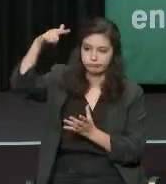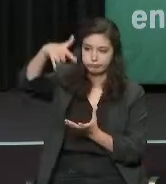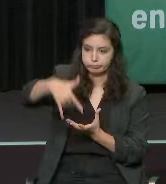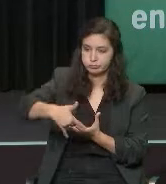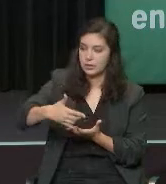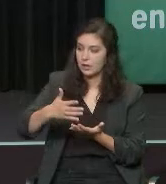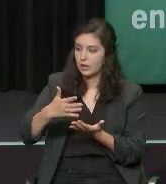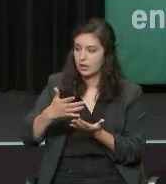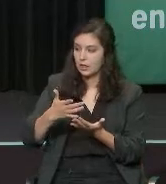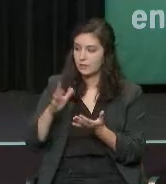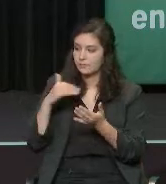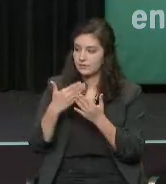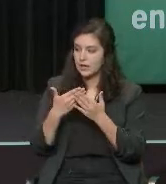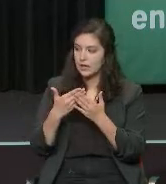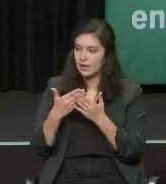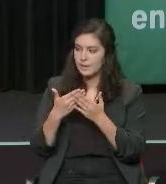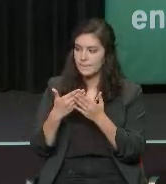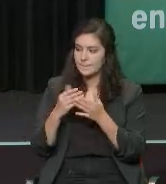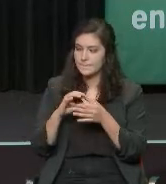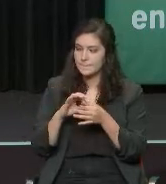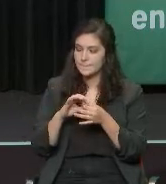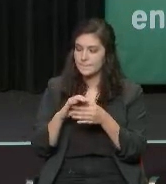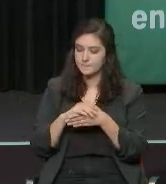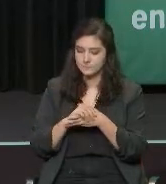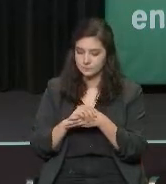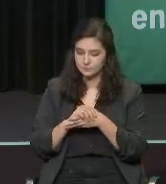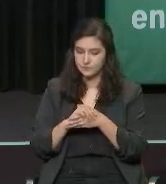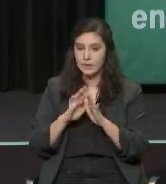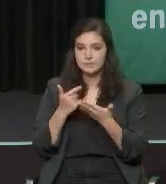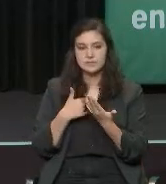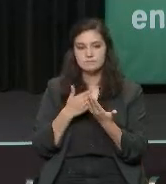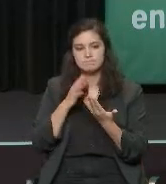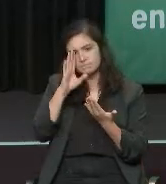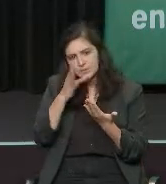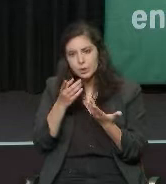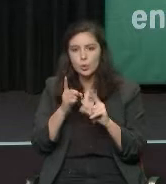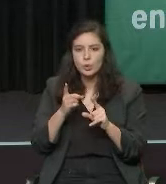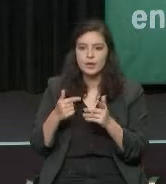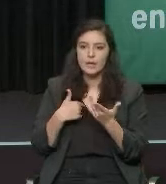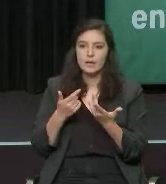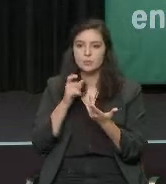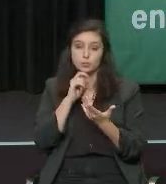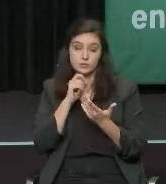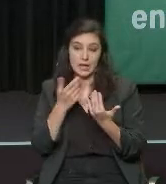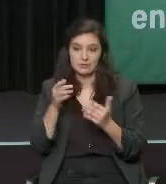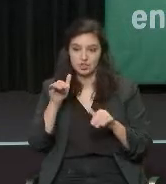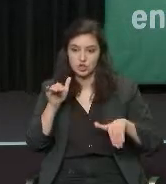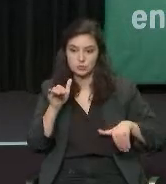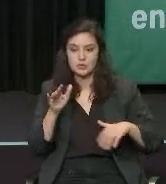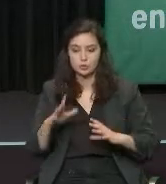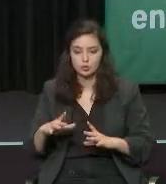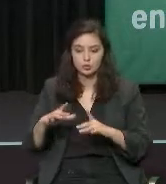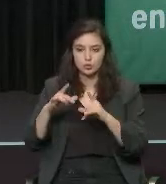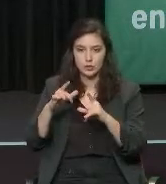satélite experimental nacional, e por experimental entendemos qual é a